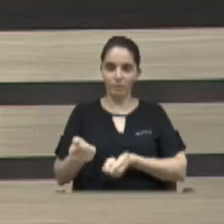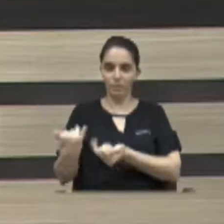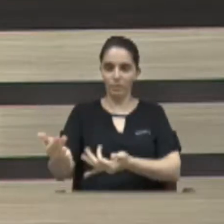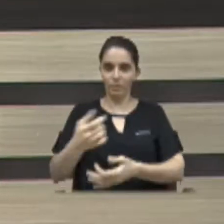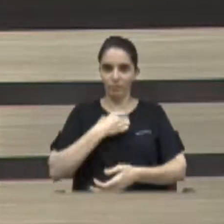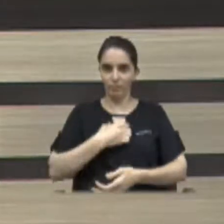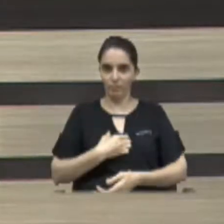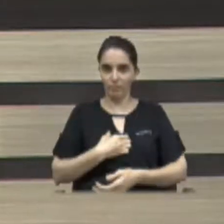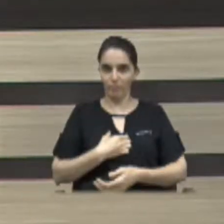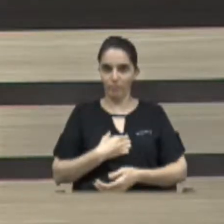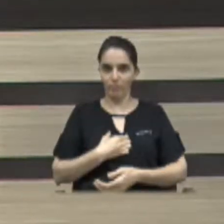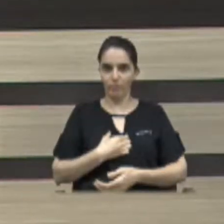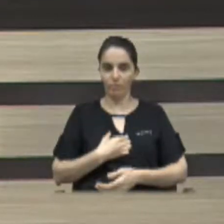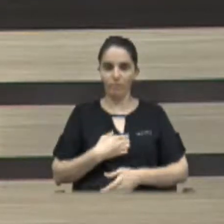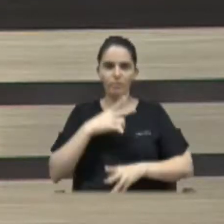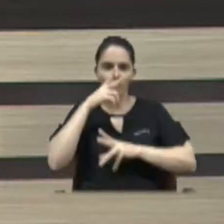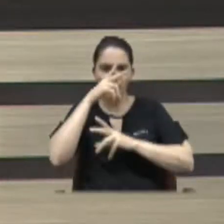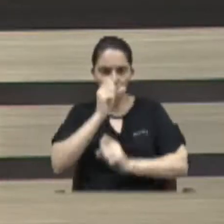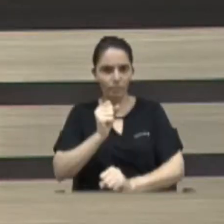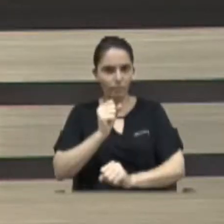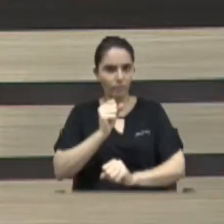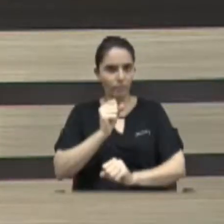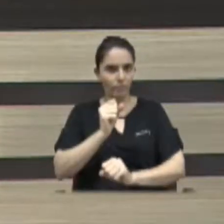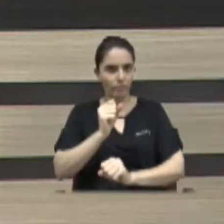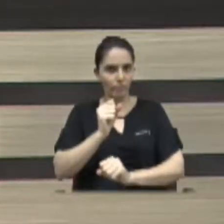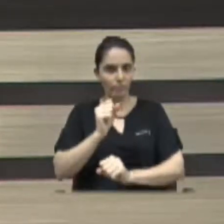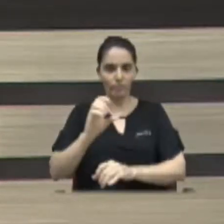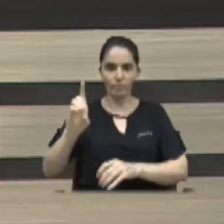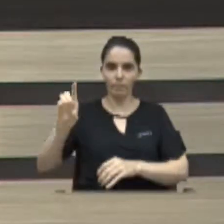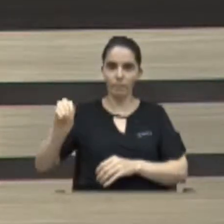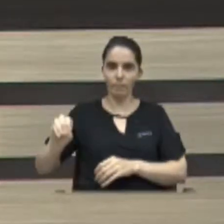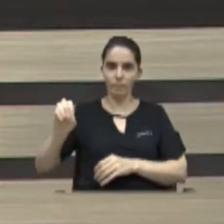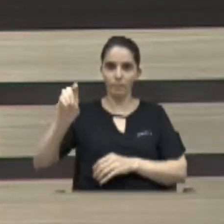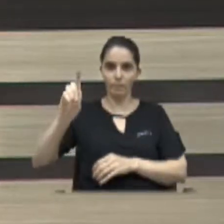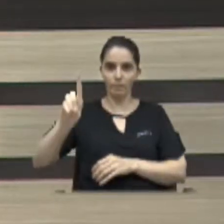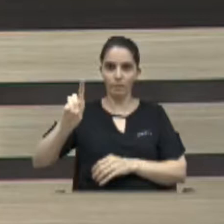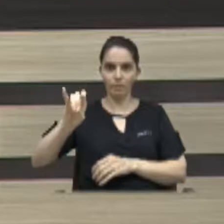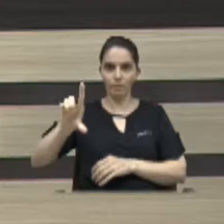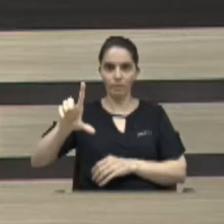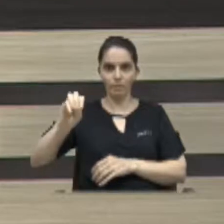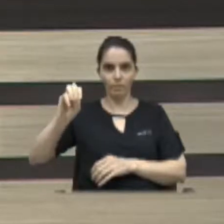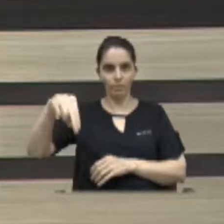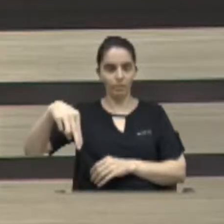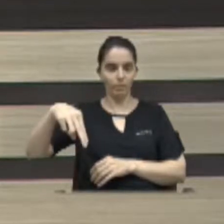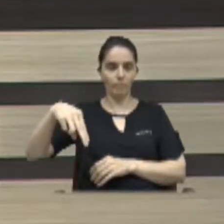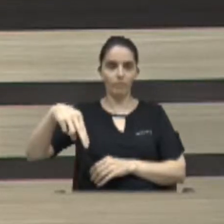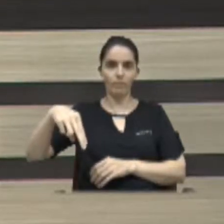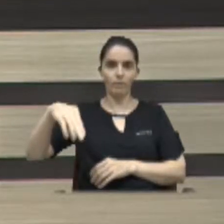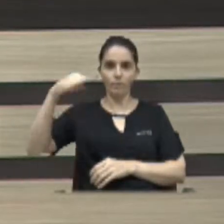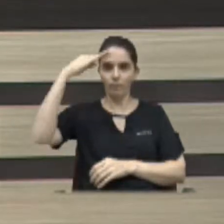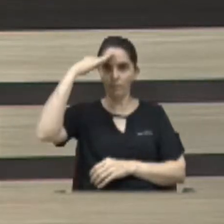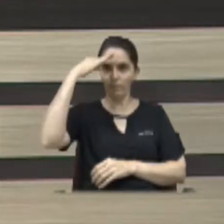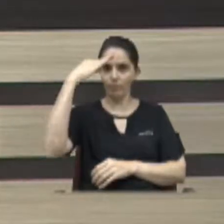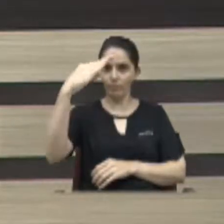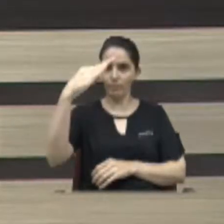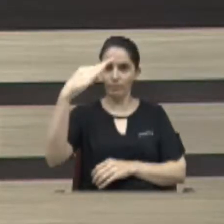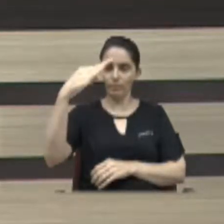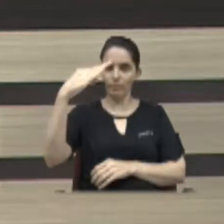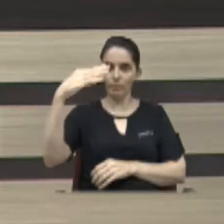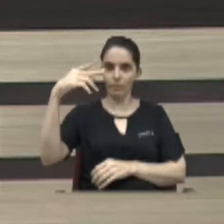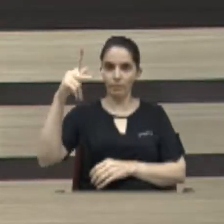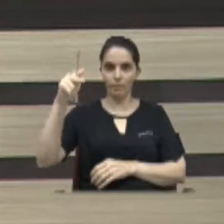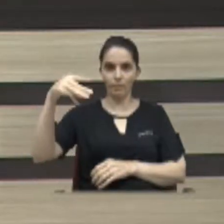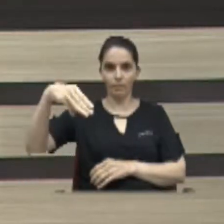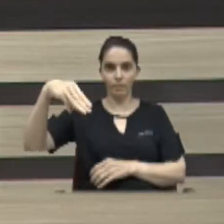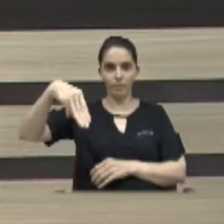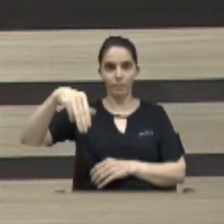medalha de bravura entre os justos, Cabo Odilon Lopes, aos policiais militares, soldados PM